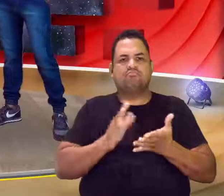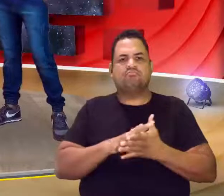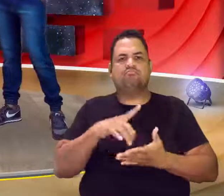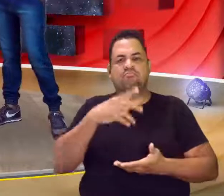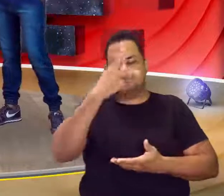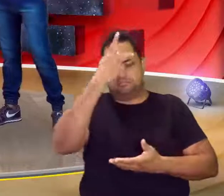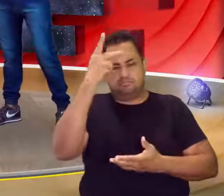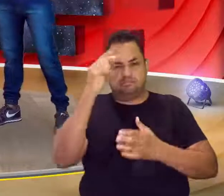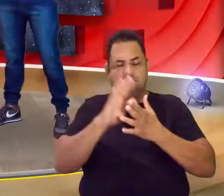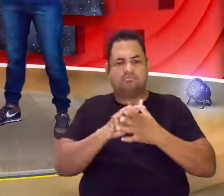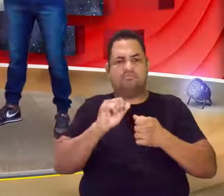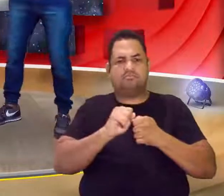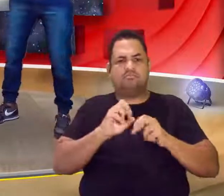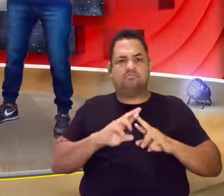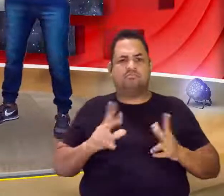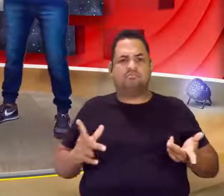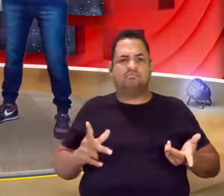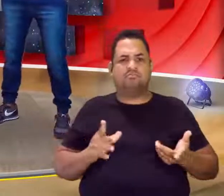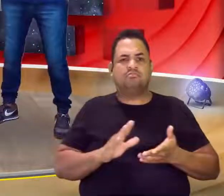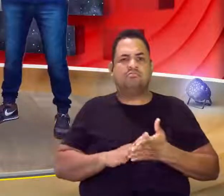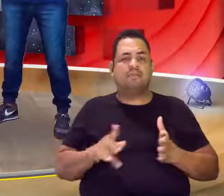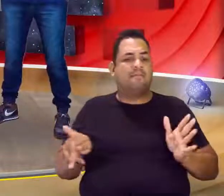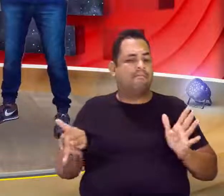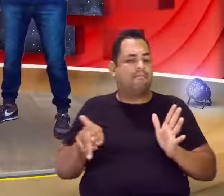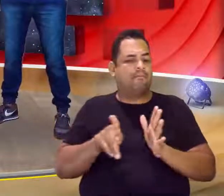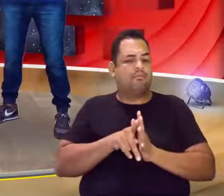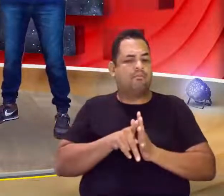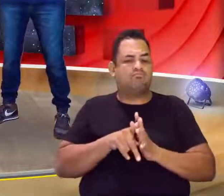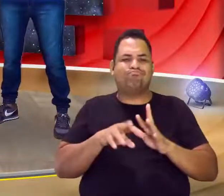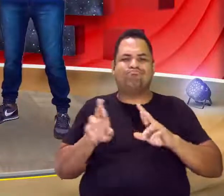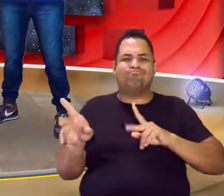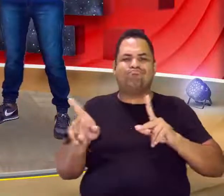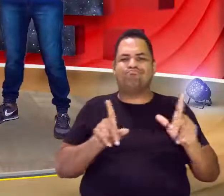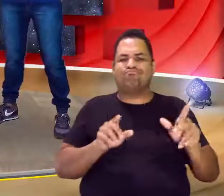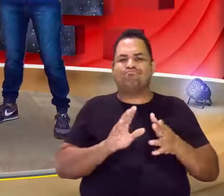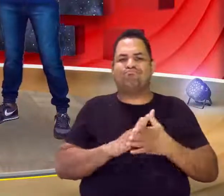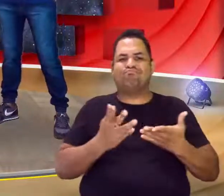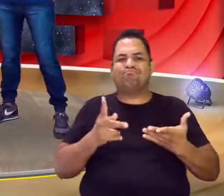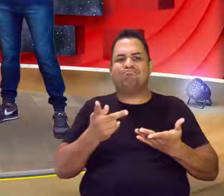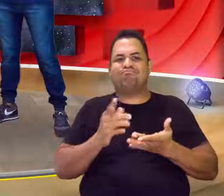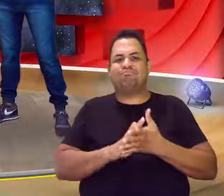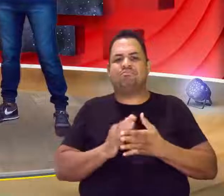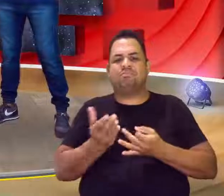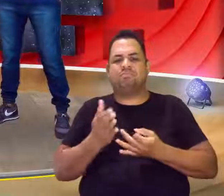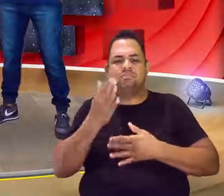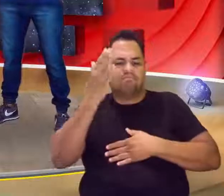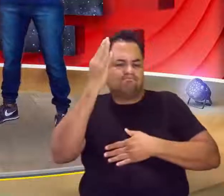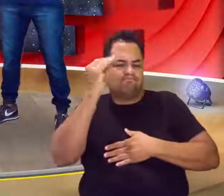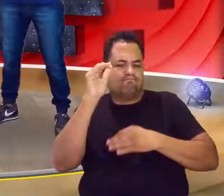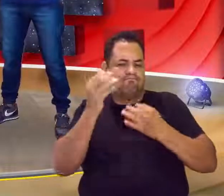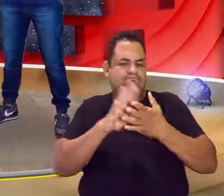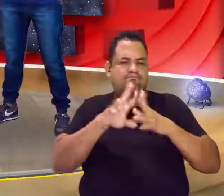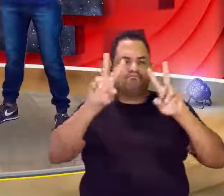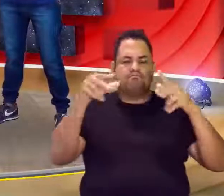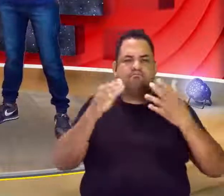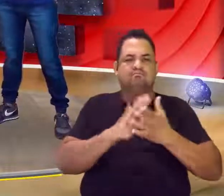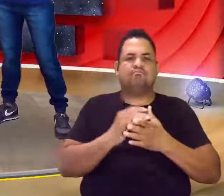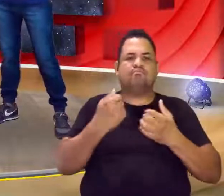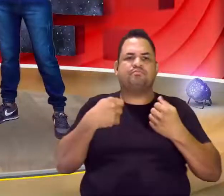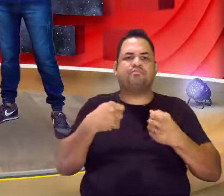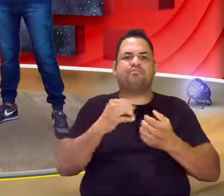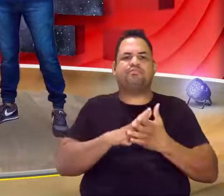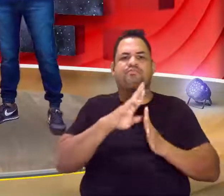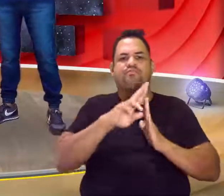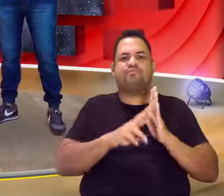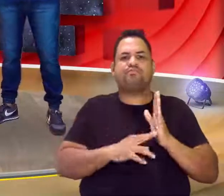resolveram de maneira diferente. Direto. Então é muito particular isso, né? Vai muito de cada um, da sua afinidade com o assunto, que nem a gente poderia ter usado